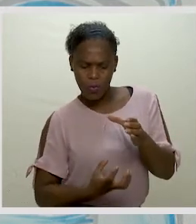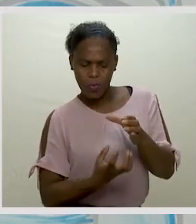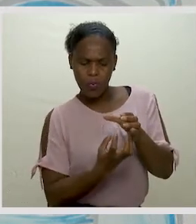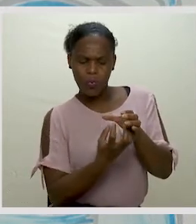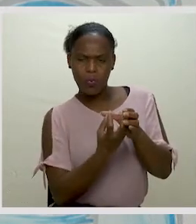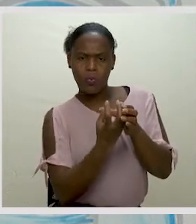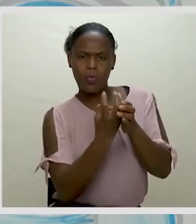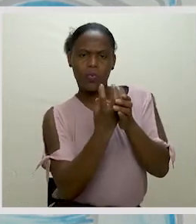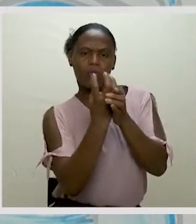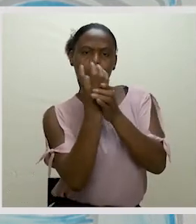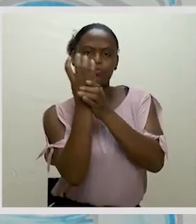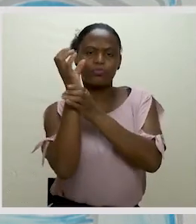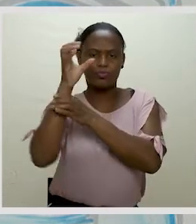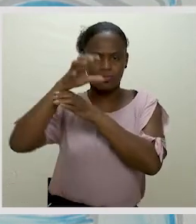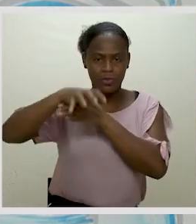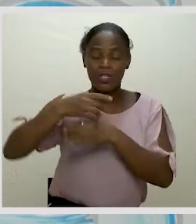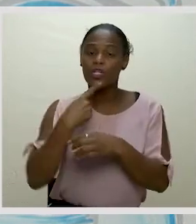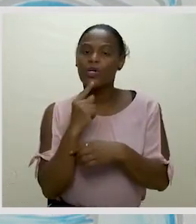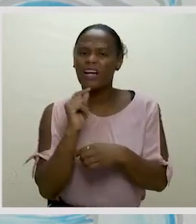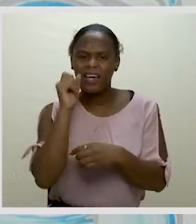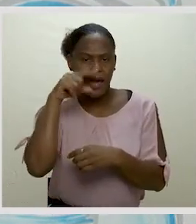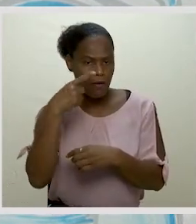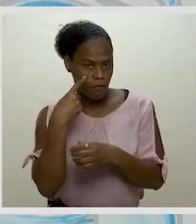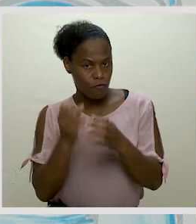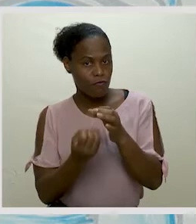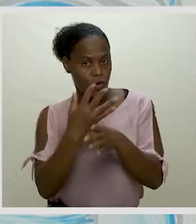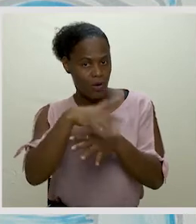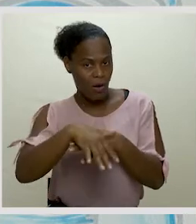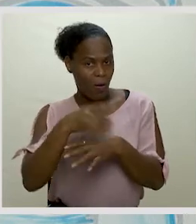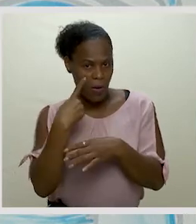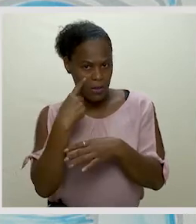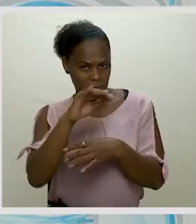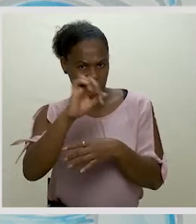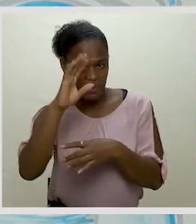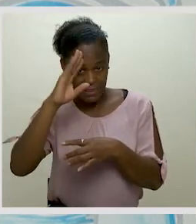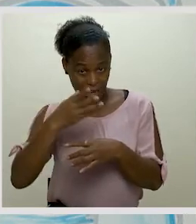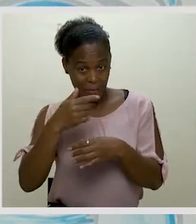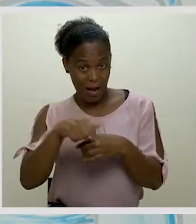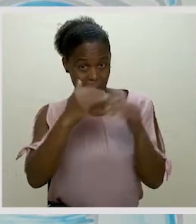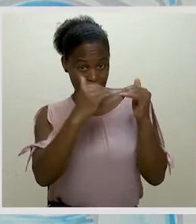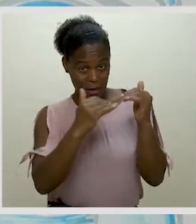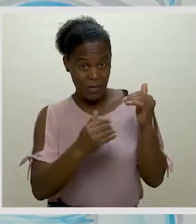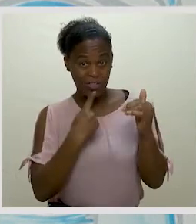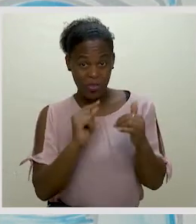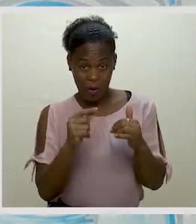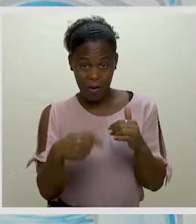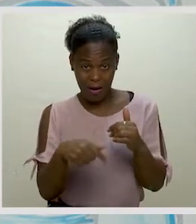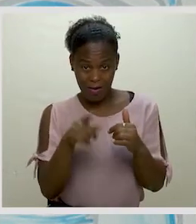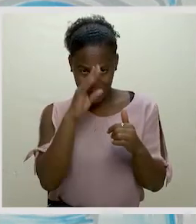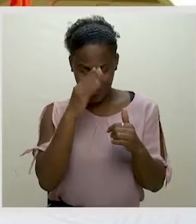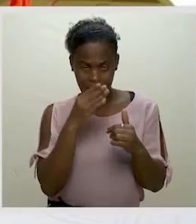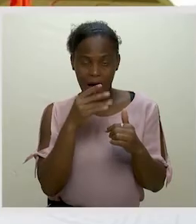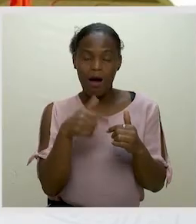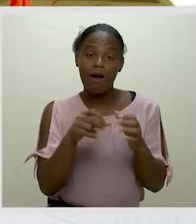sobe à superfície. Então, para quem conhece um vulcão, sabia que tinha essas partes? Muito bem. Então, o